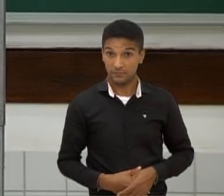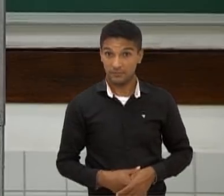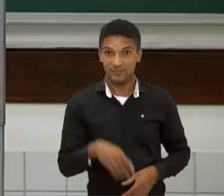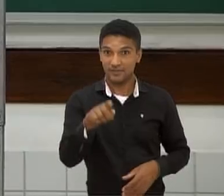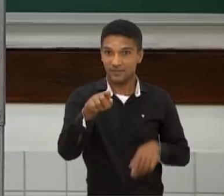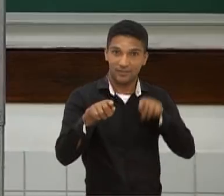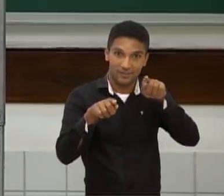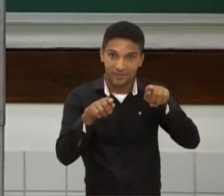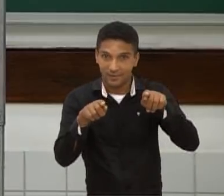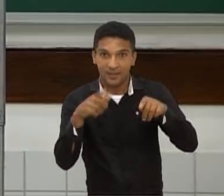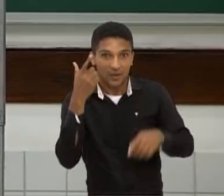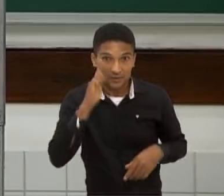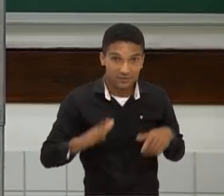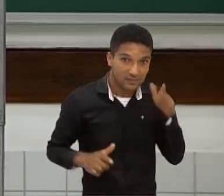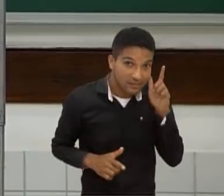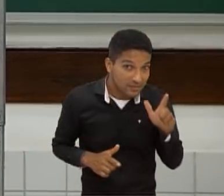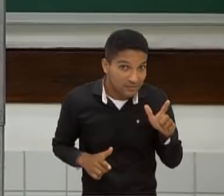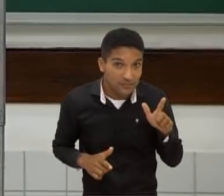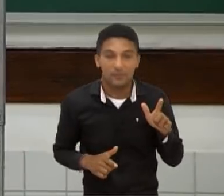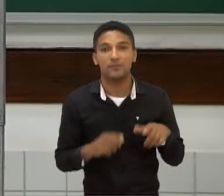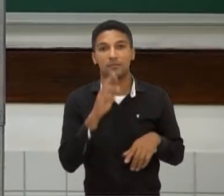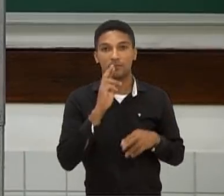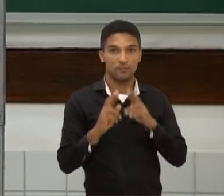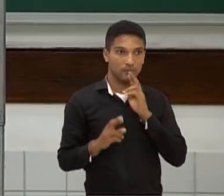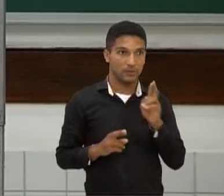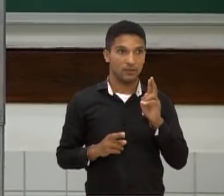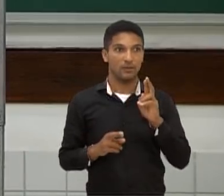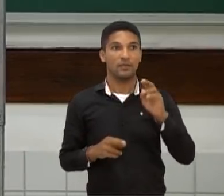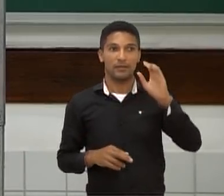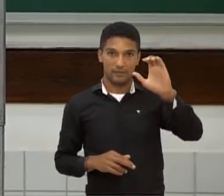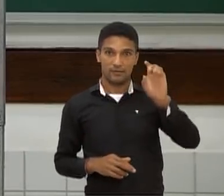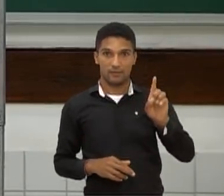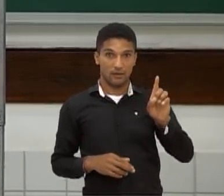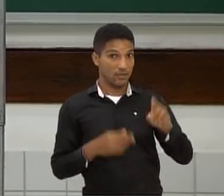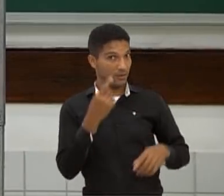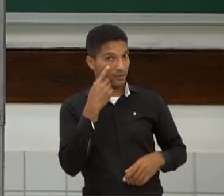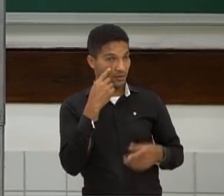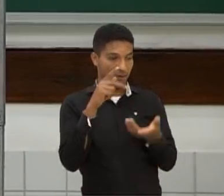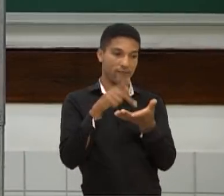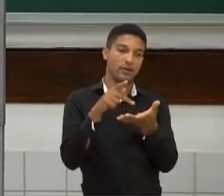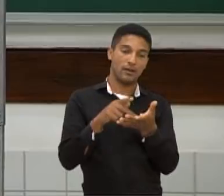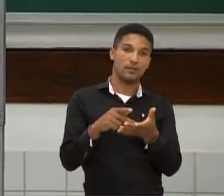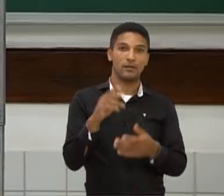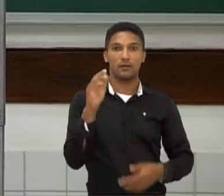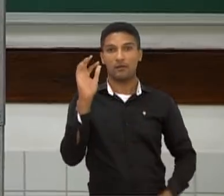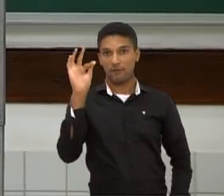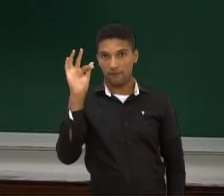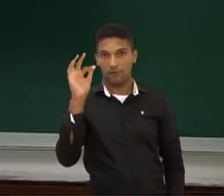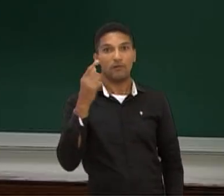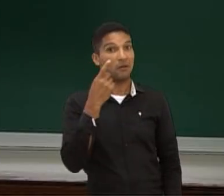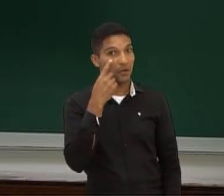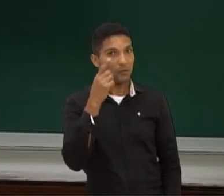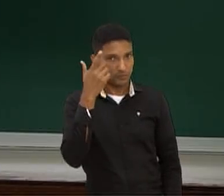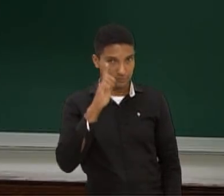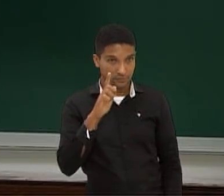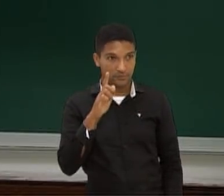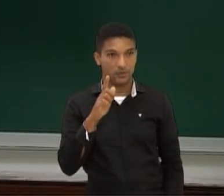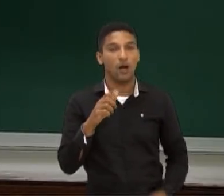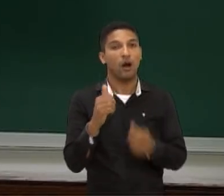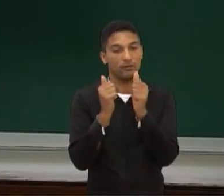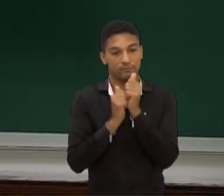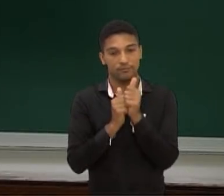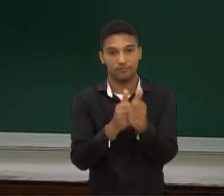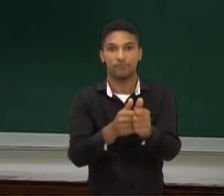E aí, galerinha, conseguiram responder ali a letra C e a letra D do nosso verdadeiro ou falso? Então, acompanhem lá em casa